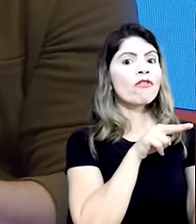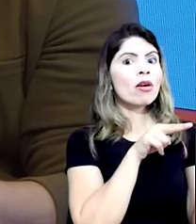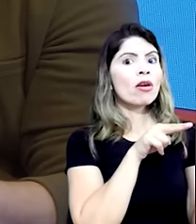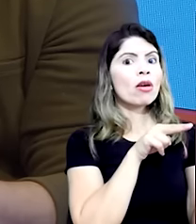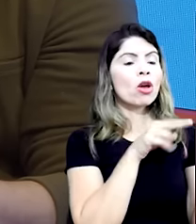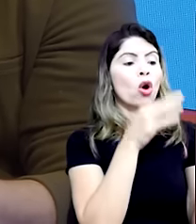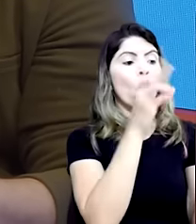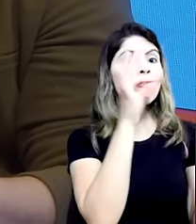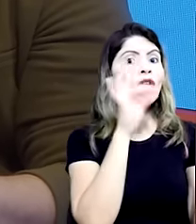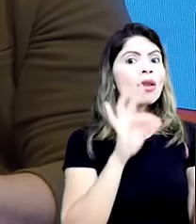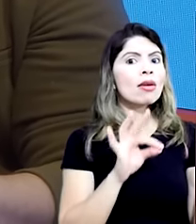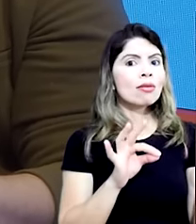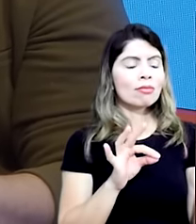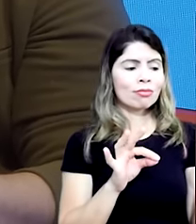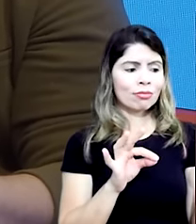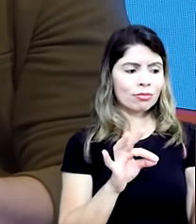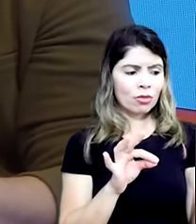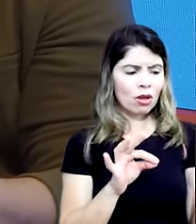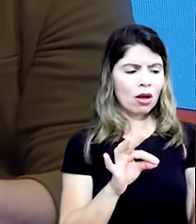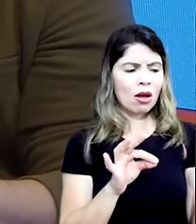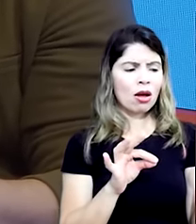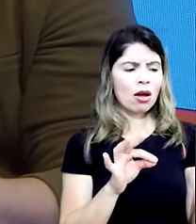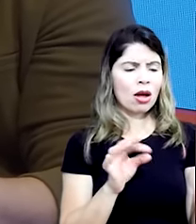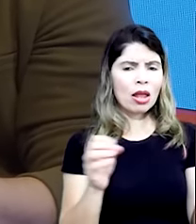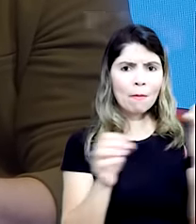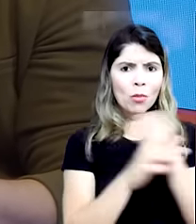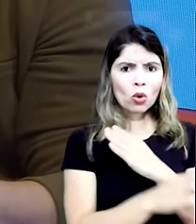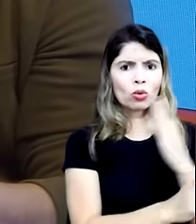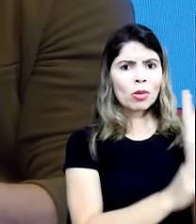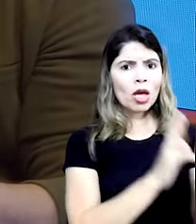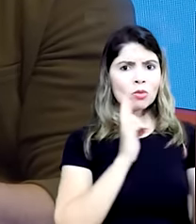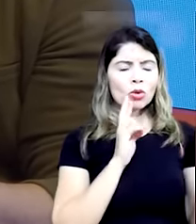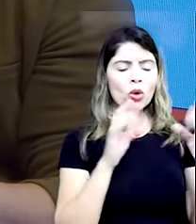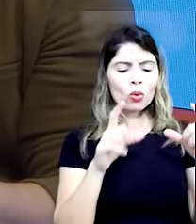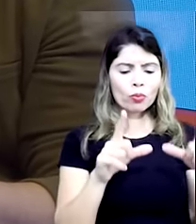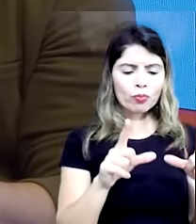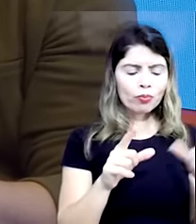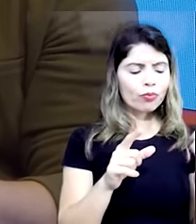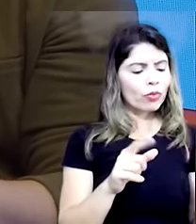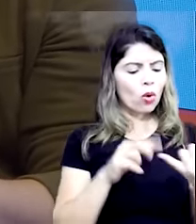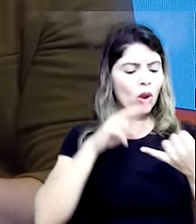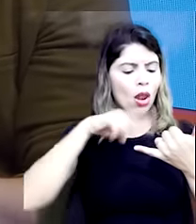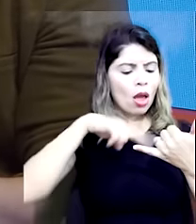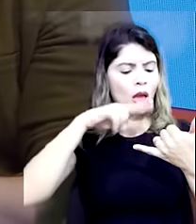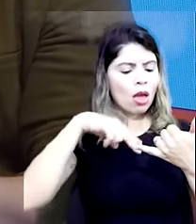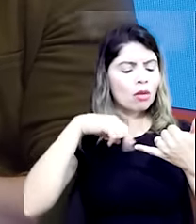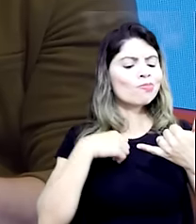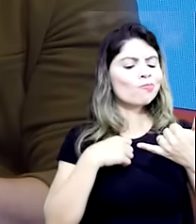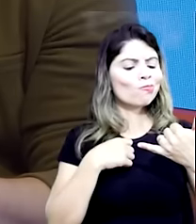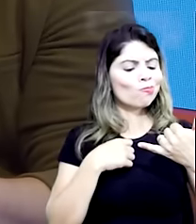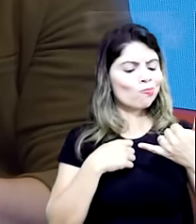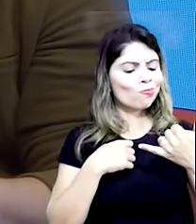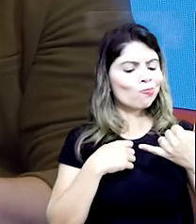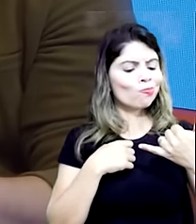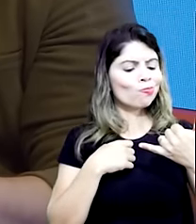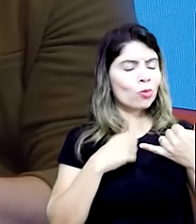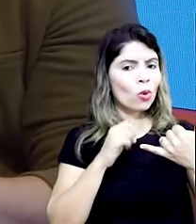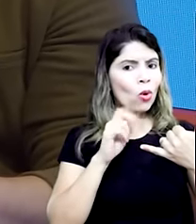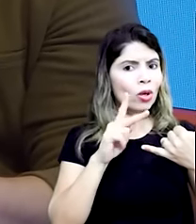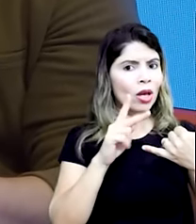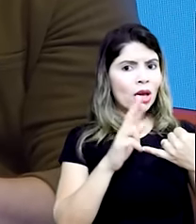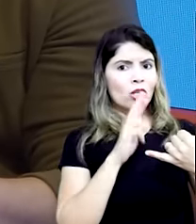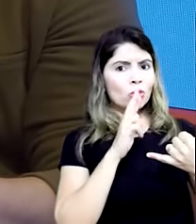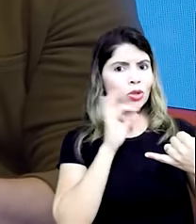uma informação que não tá validada quem é que vai validar o profissional que tá solicitando Então ela serve para te ajudar para acelerar